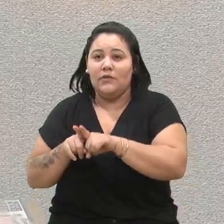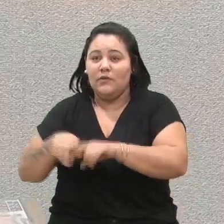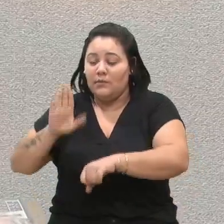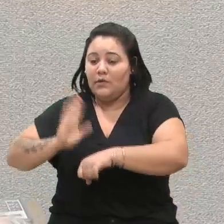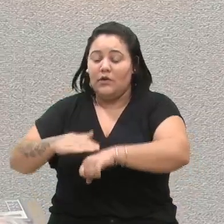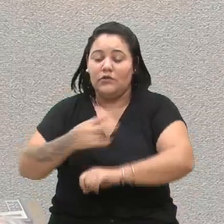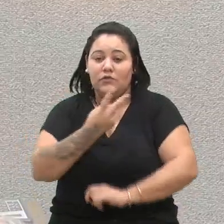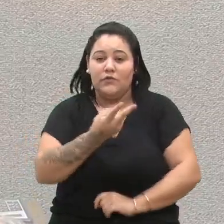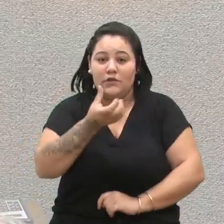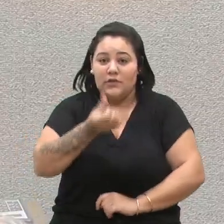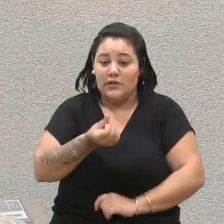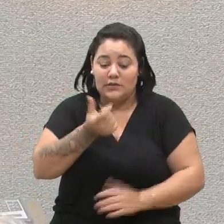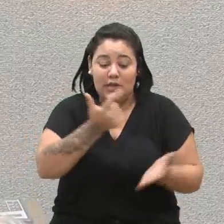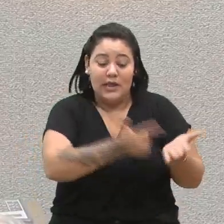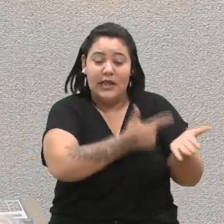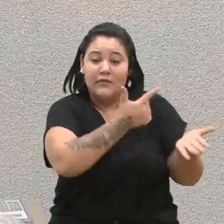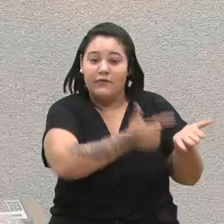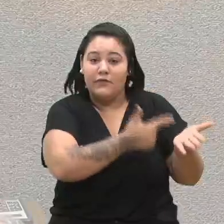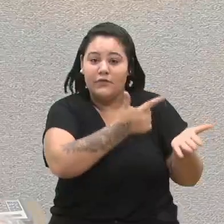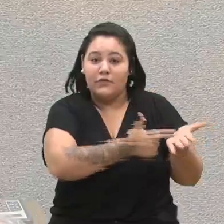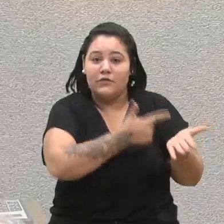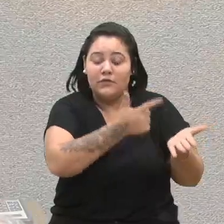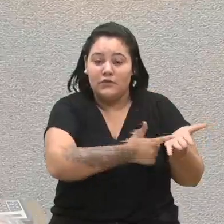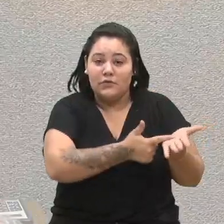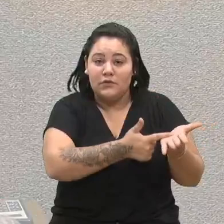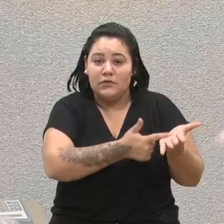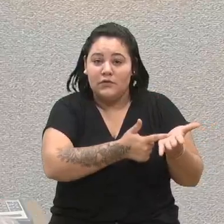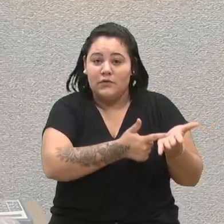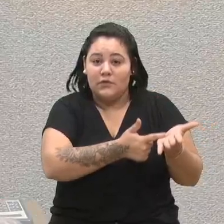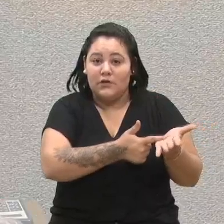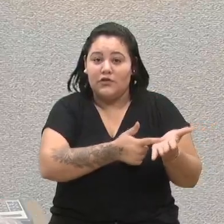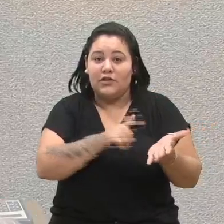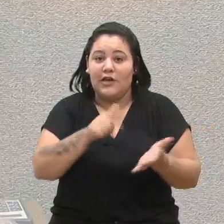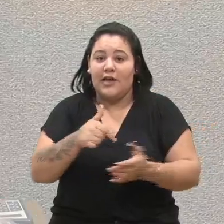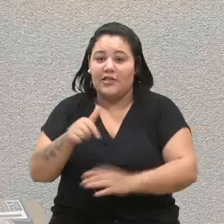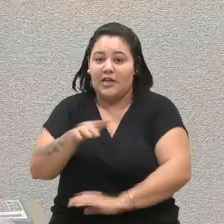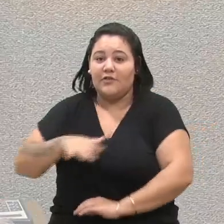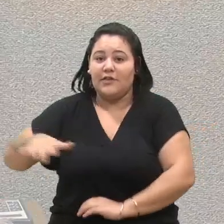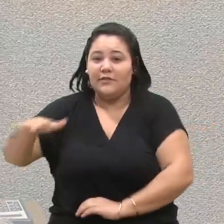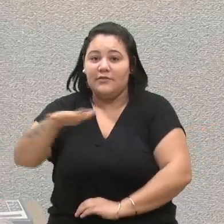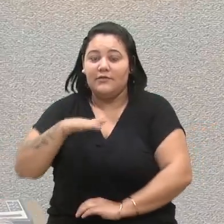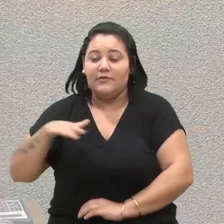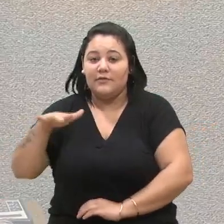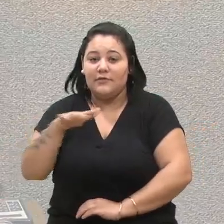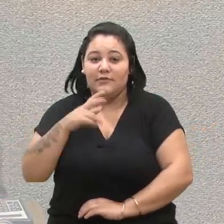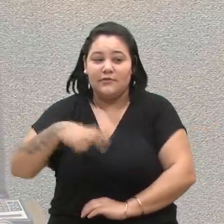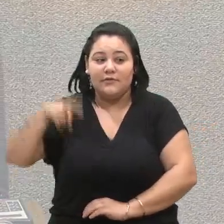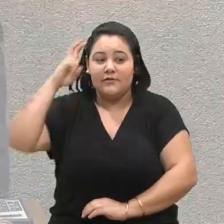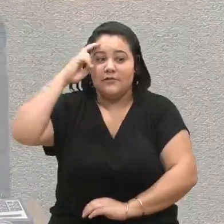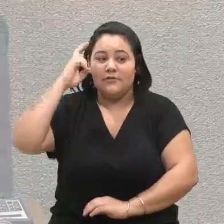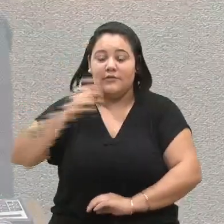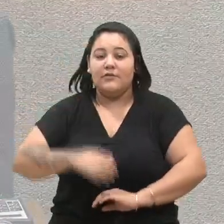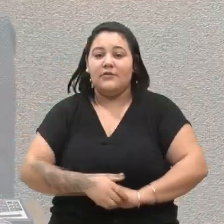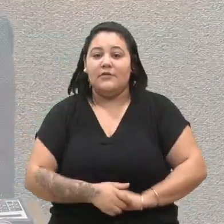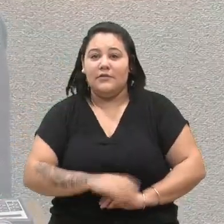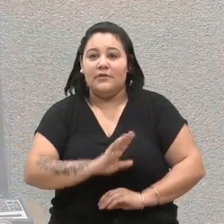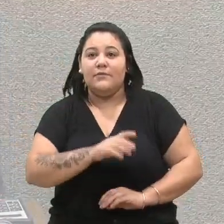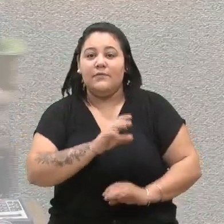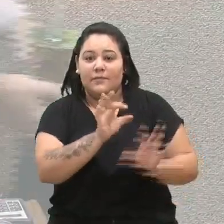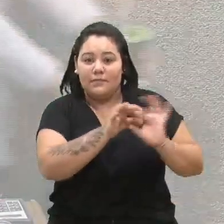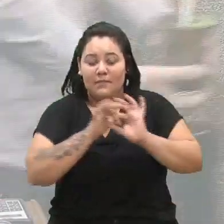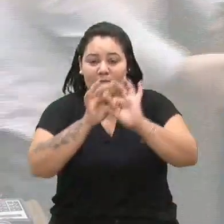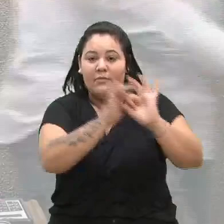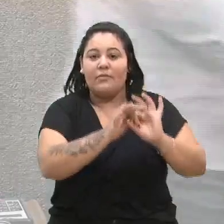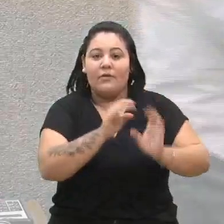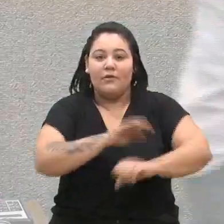26 livros, e é da área cultural, e resgata a história da nossa cidade. O Leonir veio de União da Serra. Aliás,